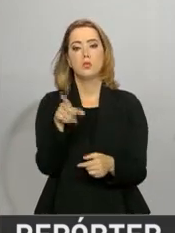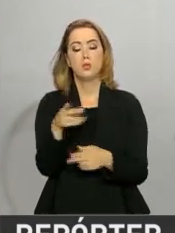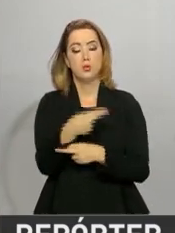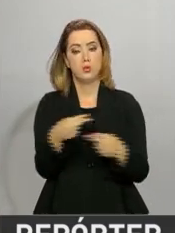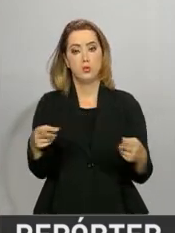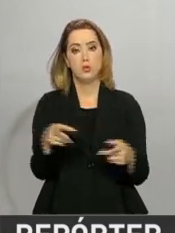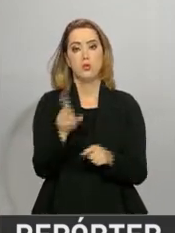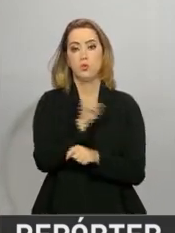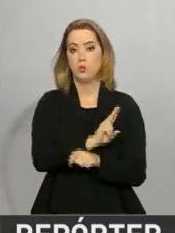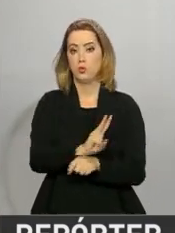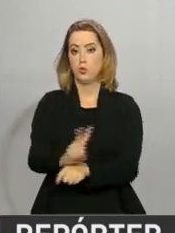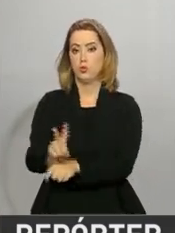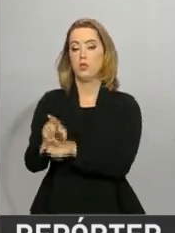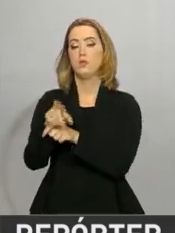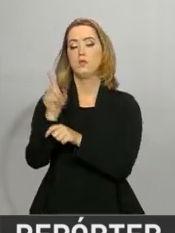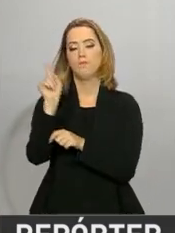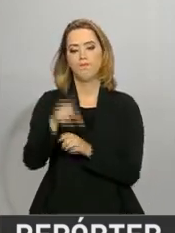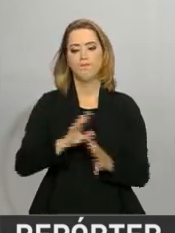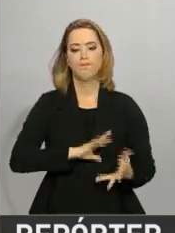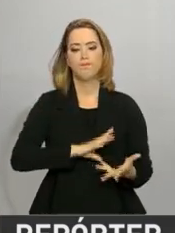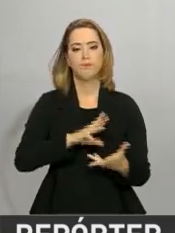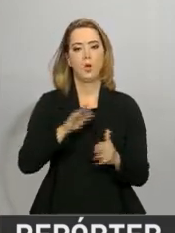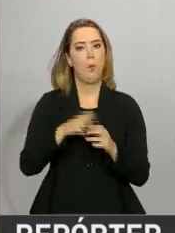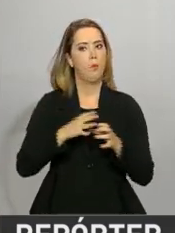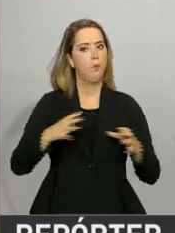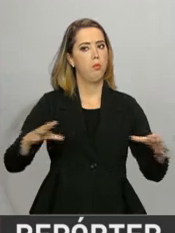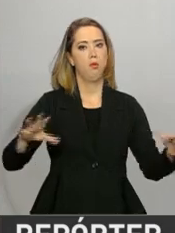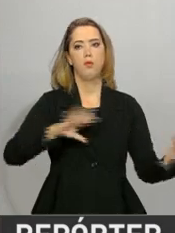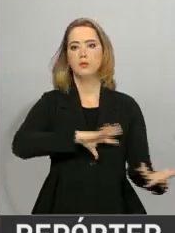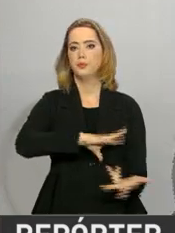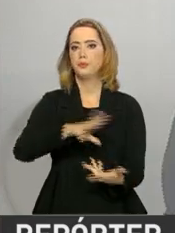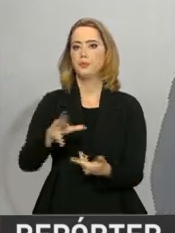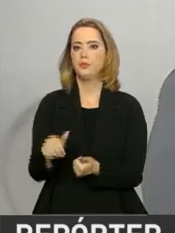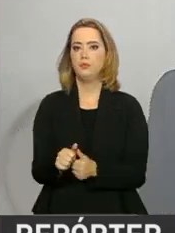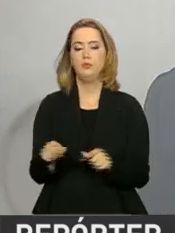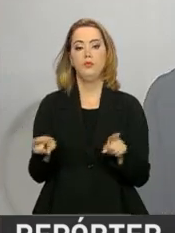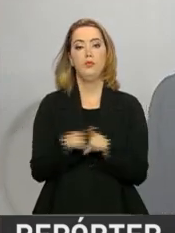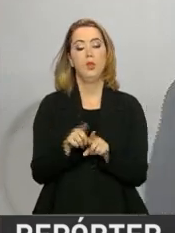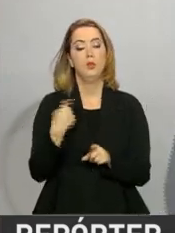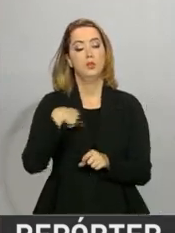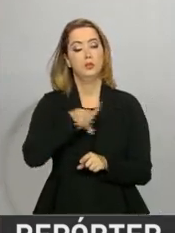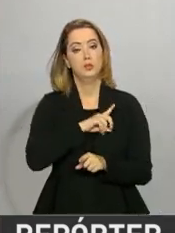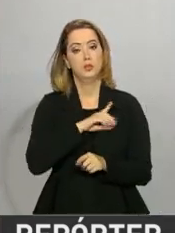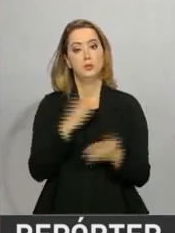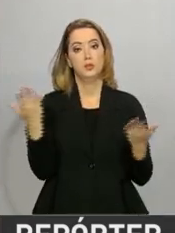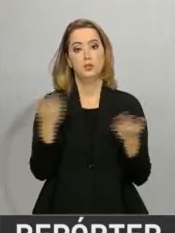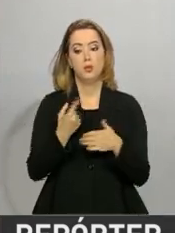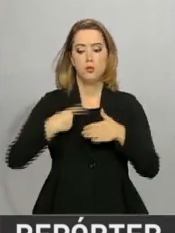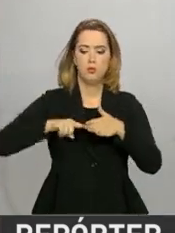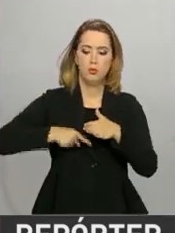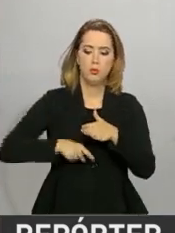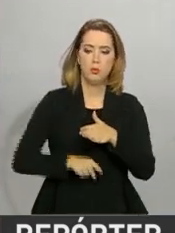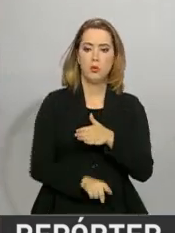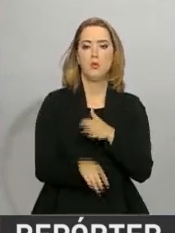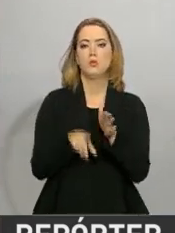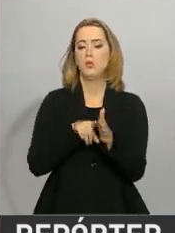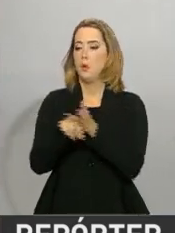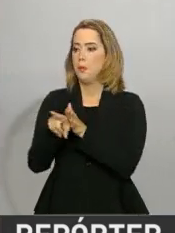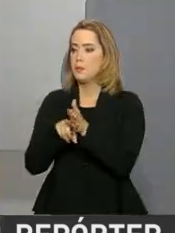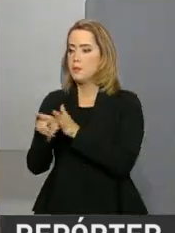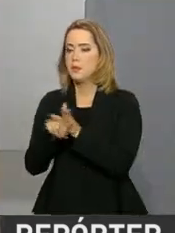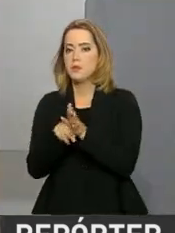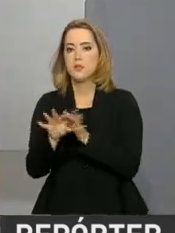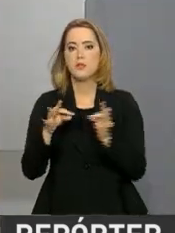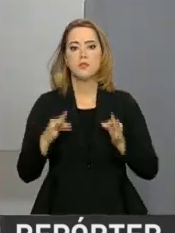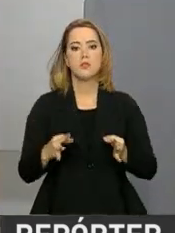mundo. Além disso, nós procuramos também aprofundar o nosso diálogo na área de pesquisa e